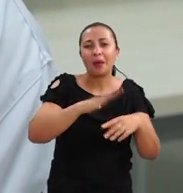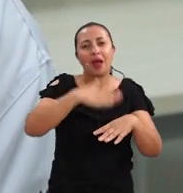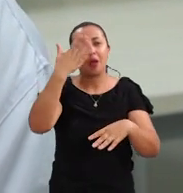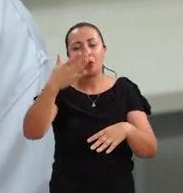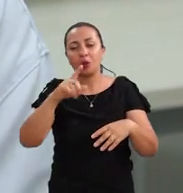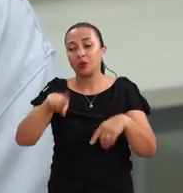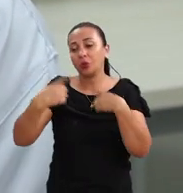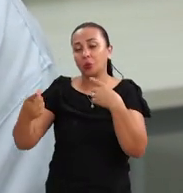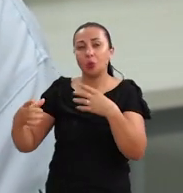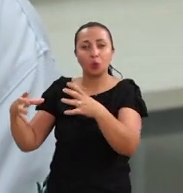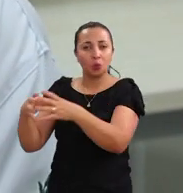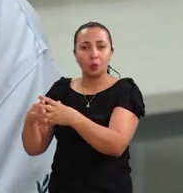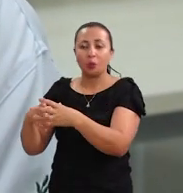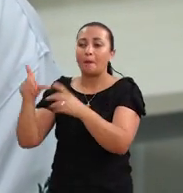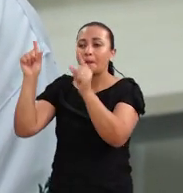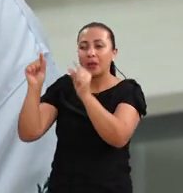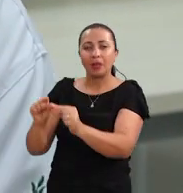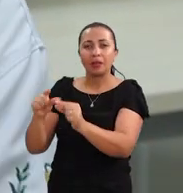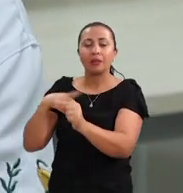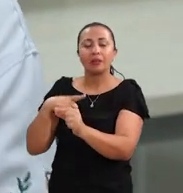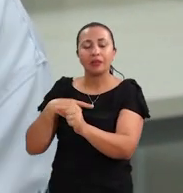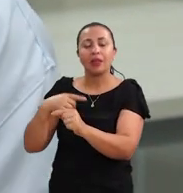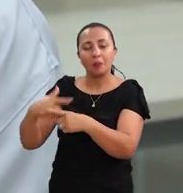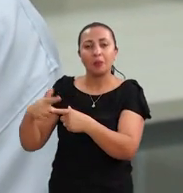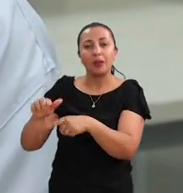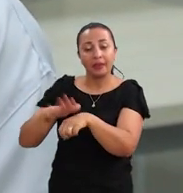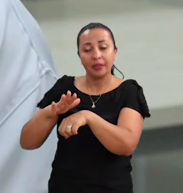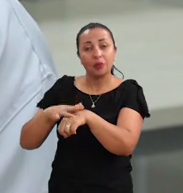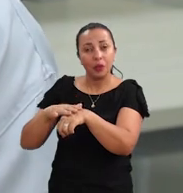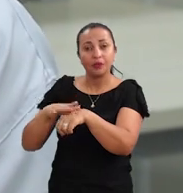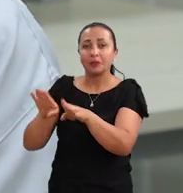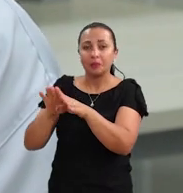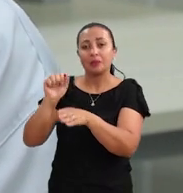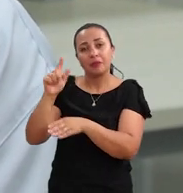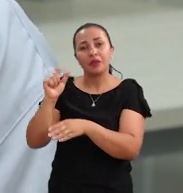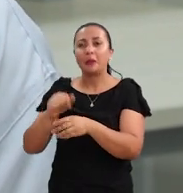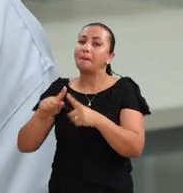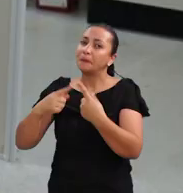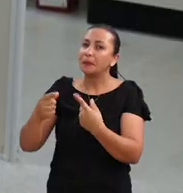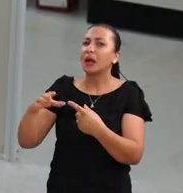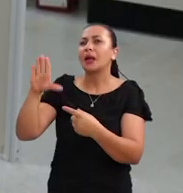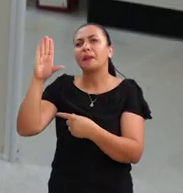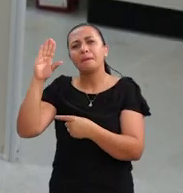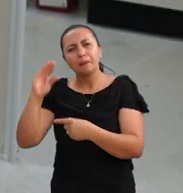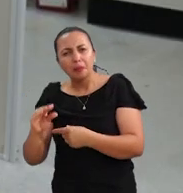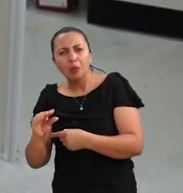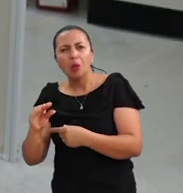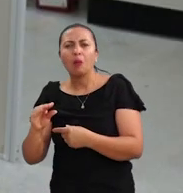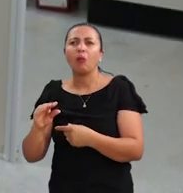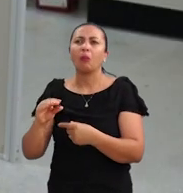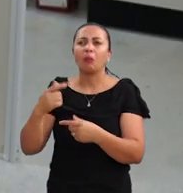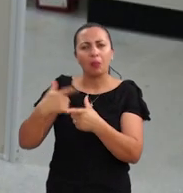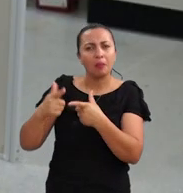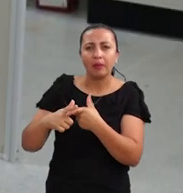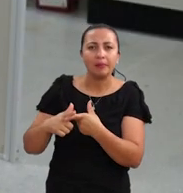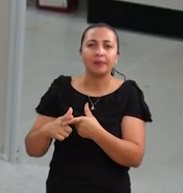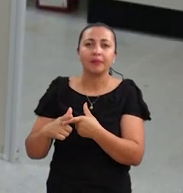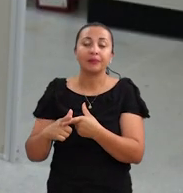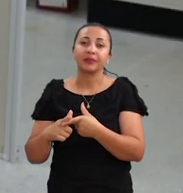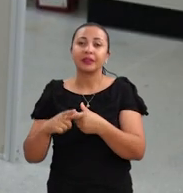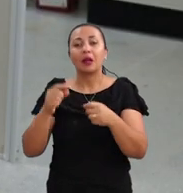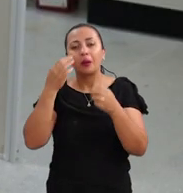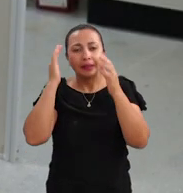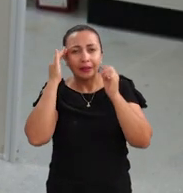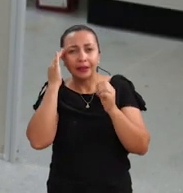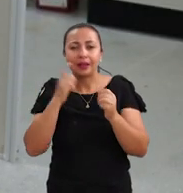um grupo com a mesma doença, entretanto que tem, né, um estado clínico melhor. Né? Baseado nisso, eu posso, por exemplo, entender